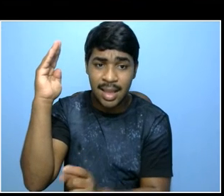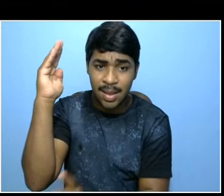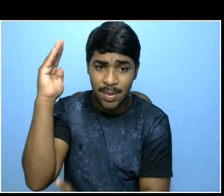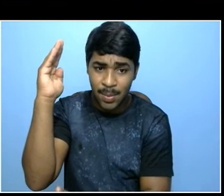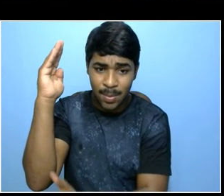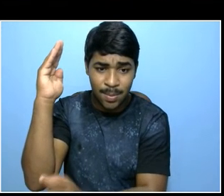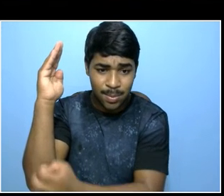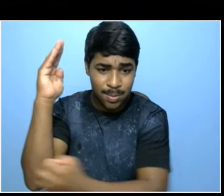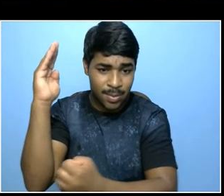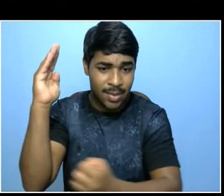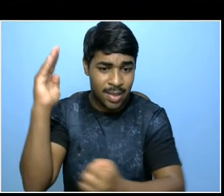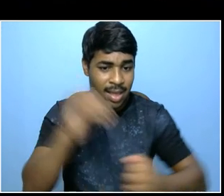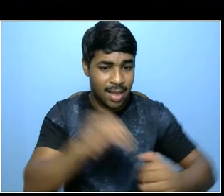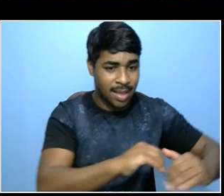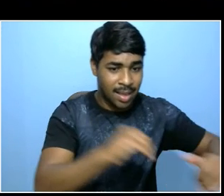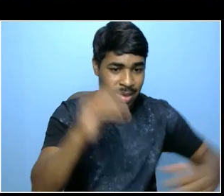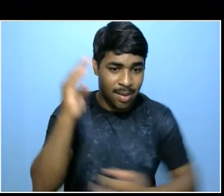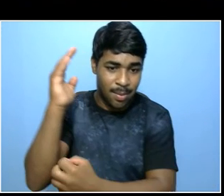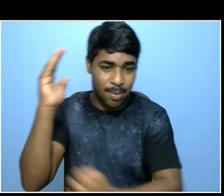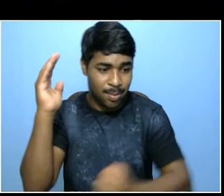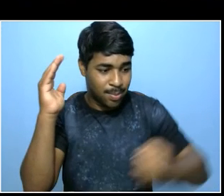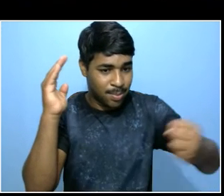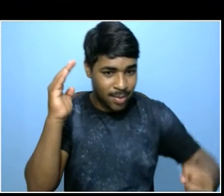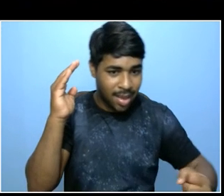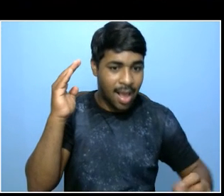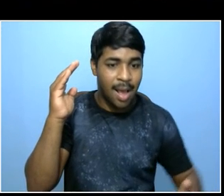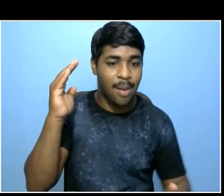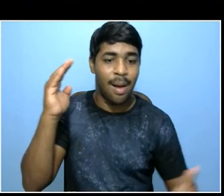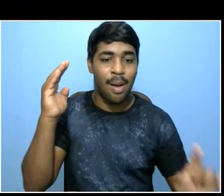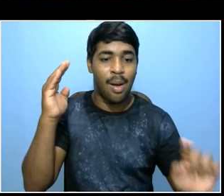plantada. Então, a gente chama isso de propagação vegetativa.